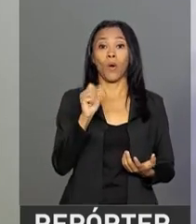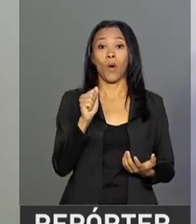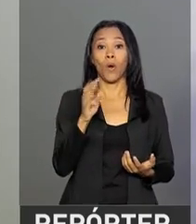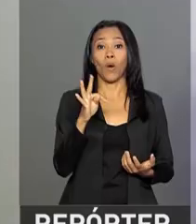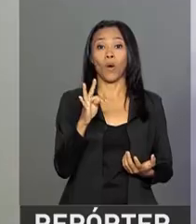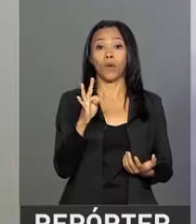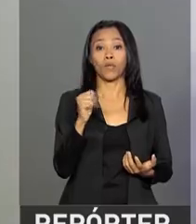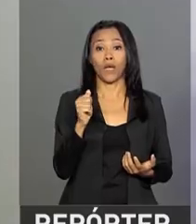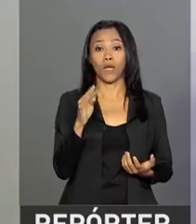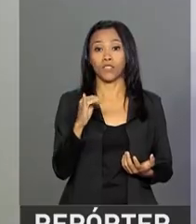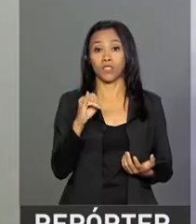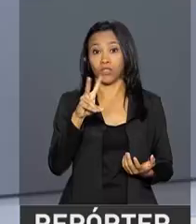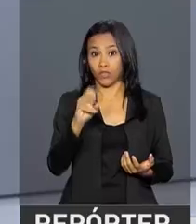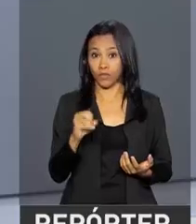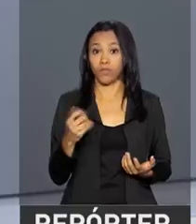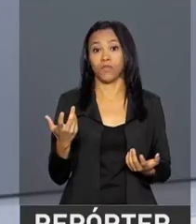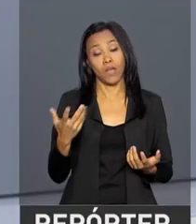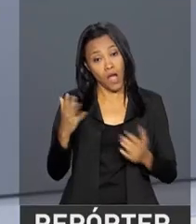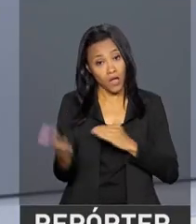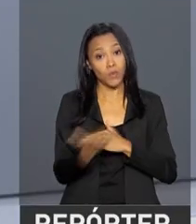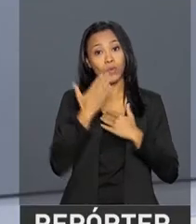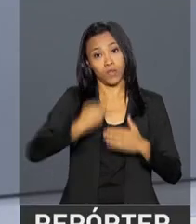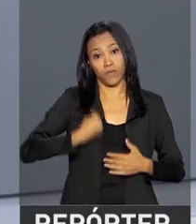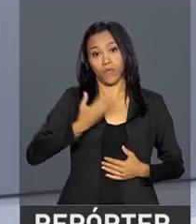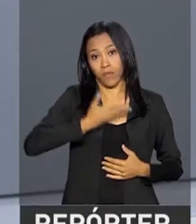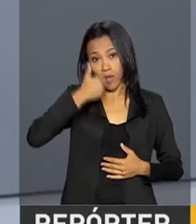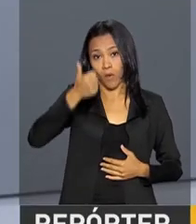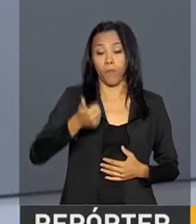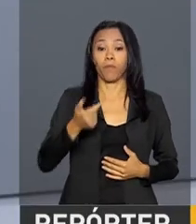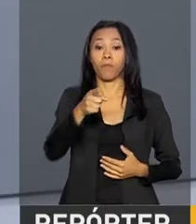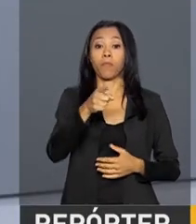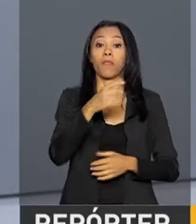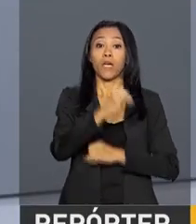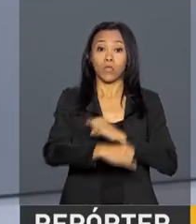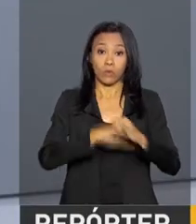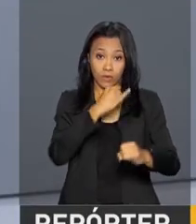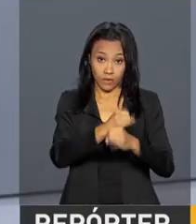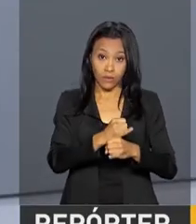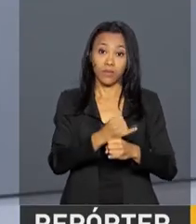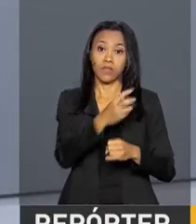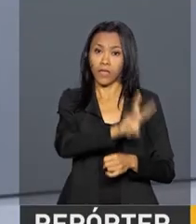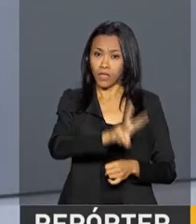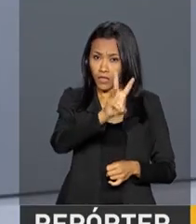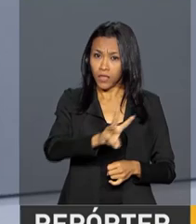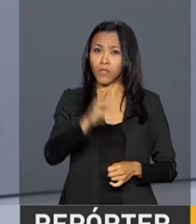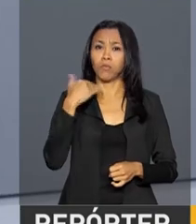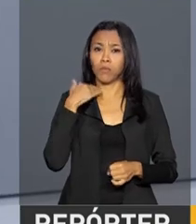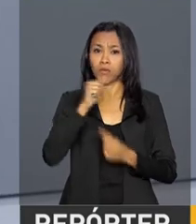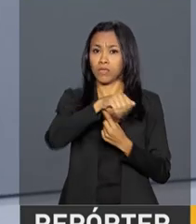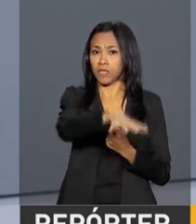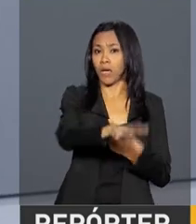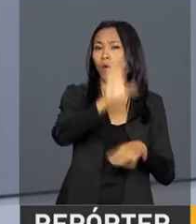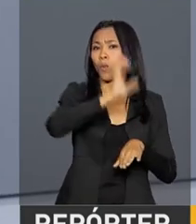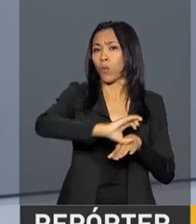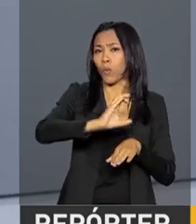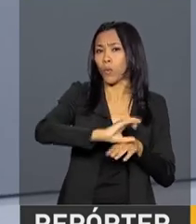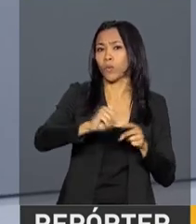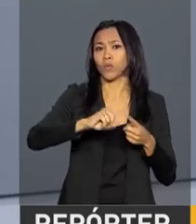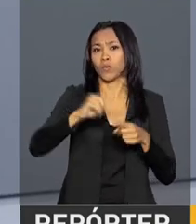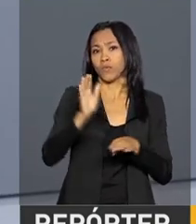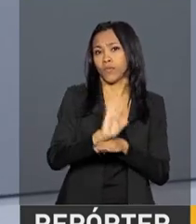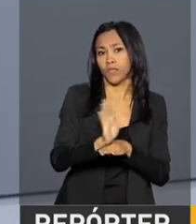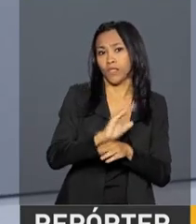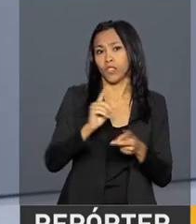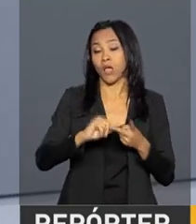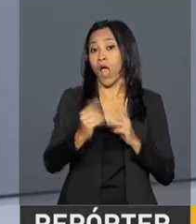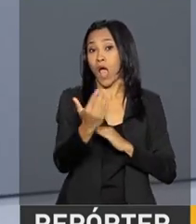proporcionam viver melhor no site do banco central há dicas cursos vídeos e muito material para ajudar a conseguir esse